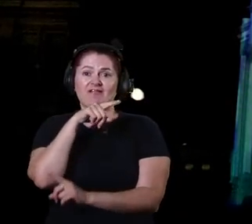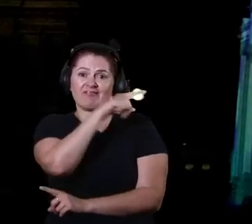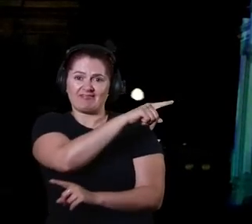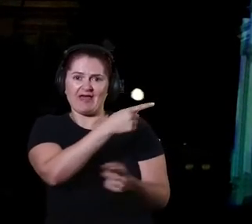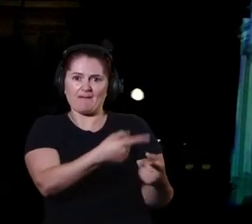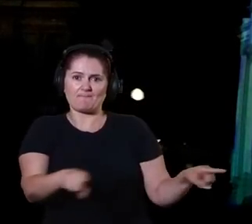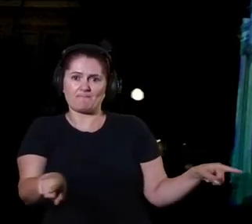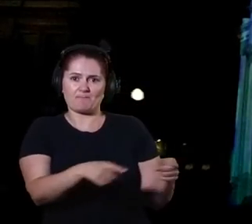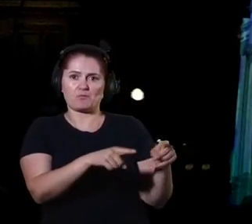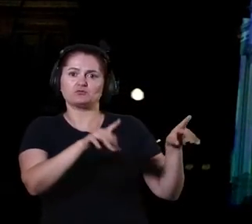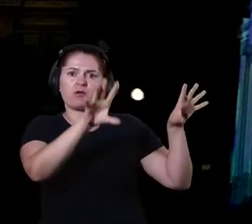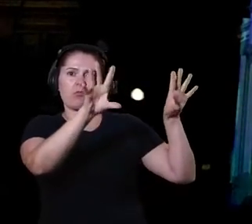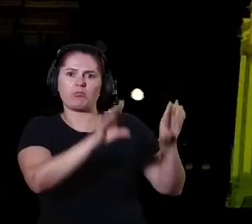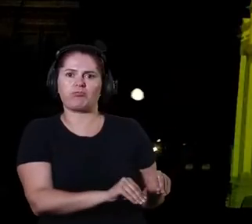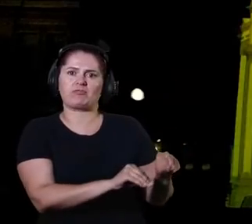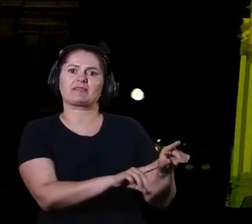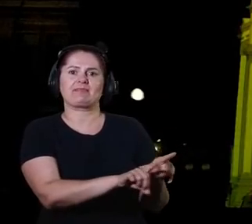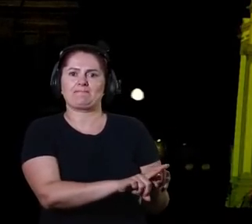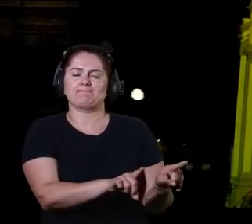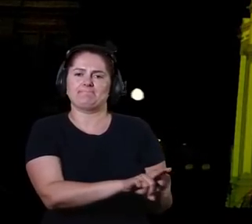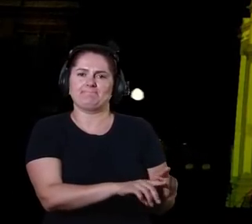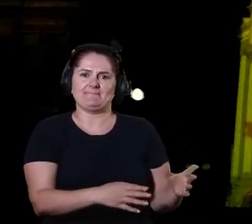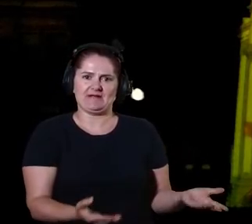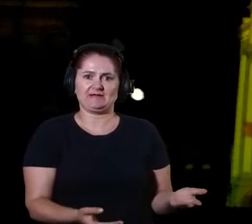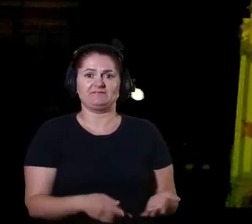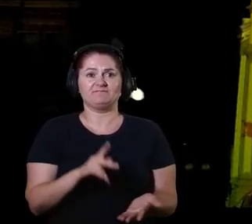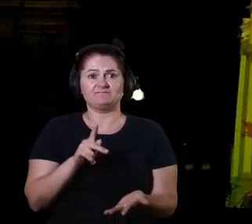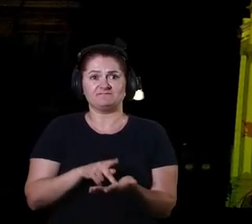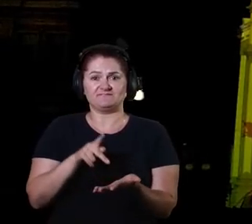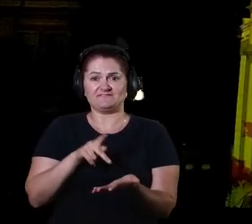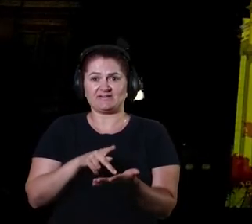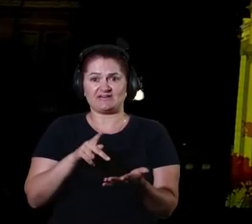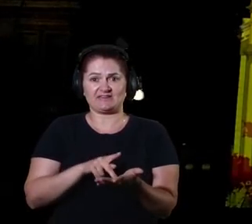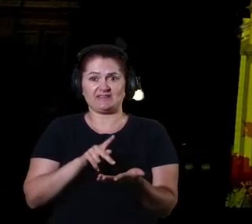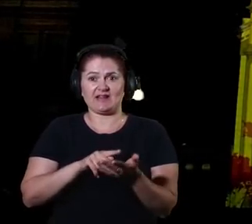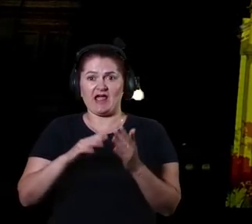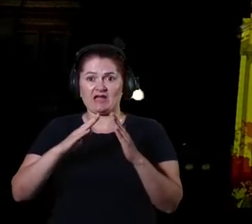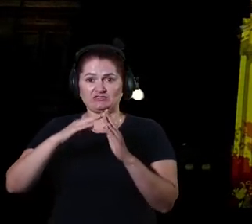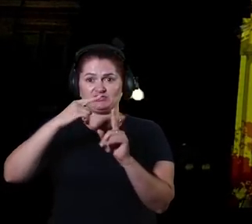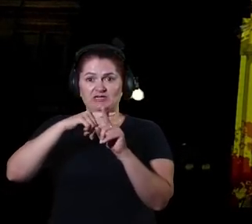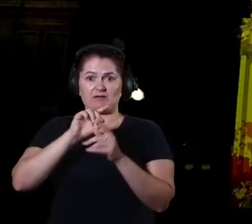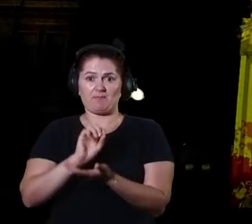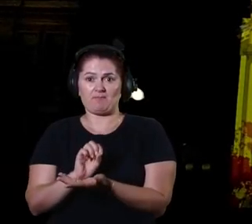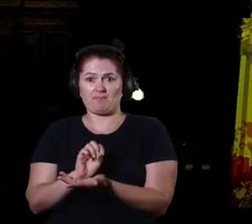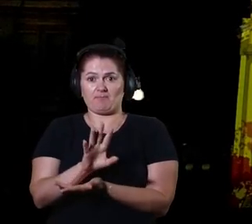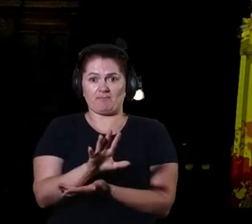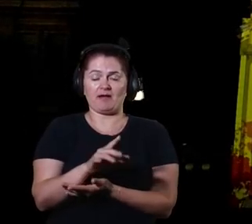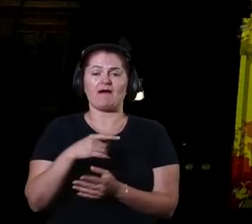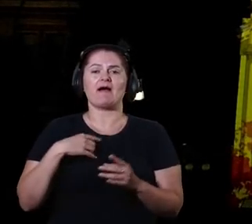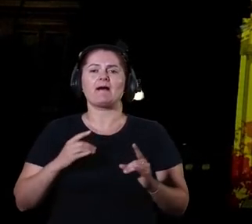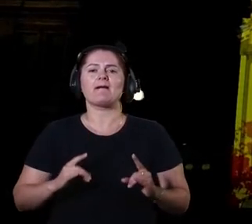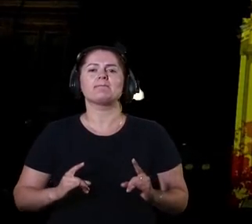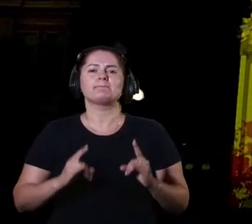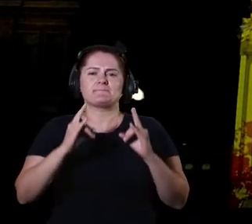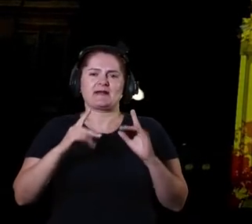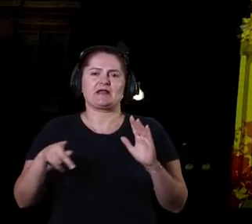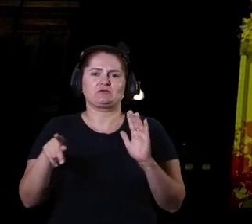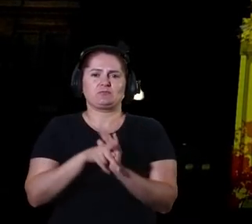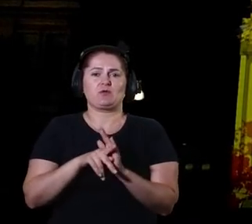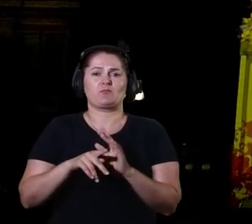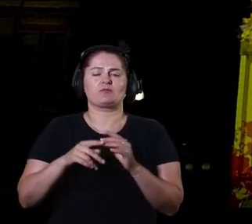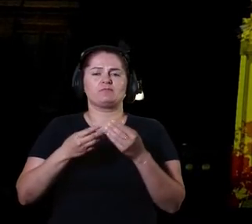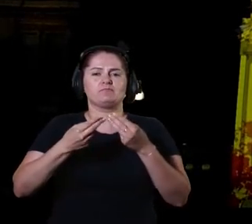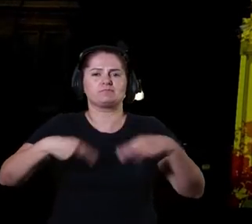na catedral, que aliás valoriza muito o prédio da catedral, um prédio histórico. A catedral foi inaugurada em